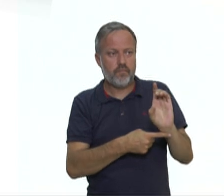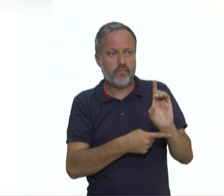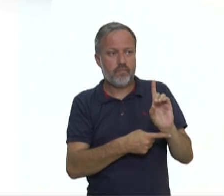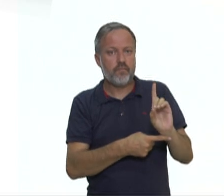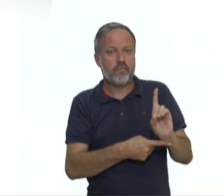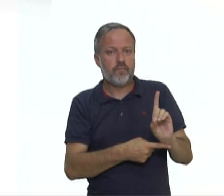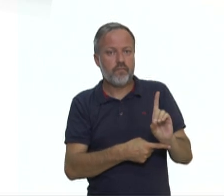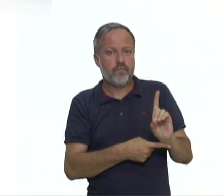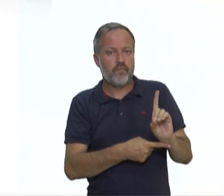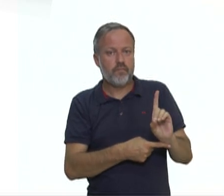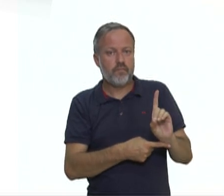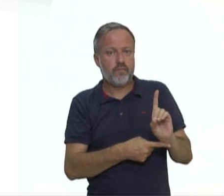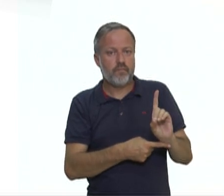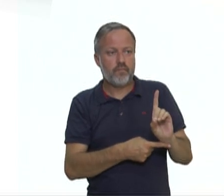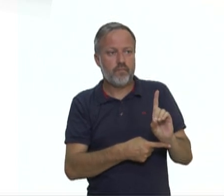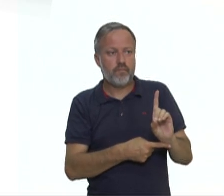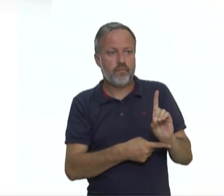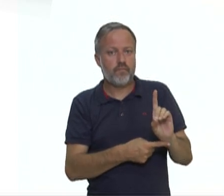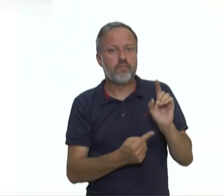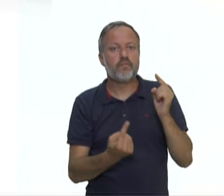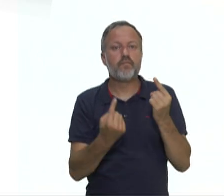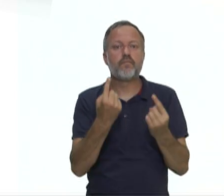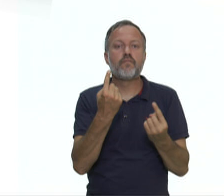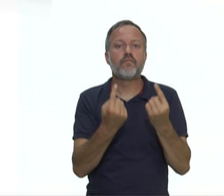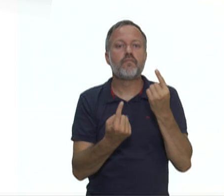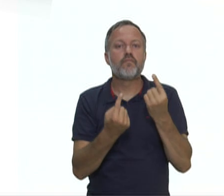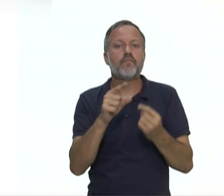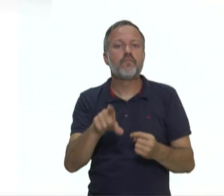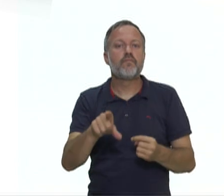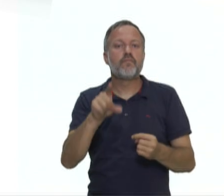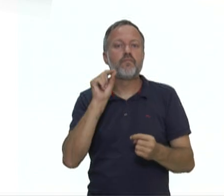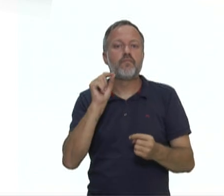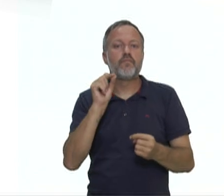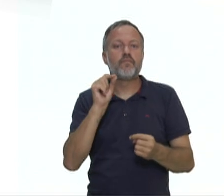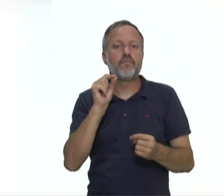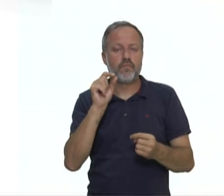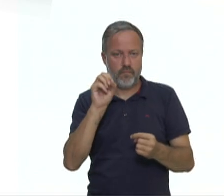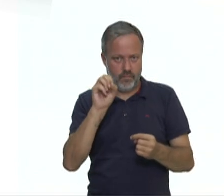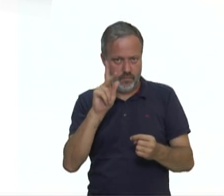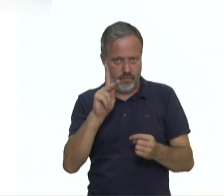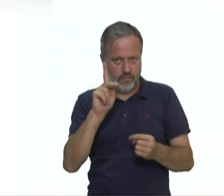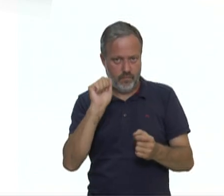química. Letra D, substância química. Escolhe lá e a gente já retorna.